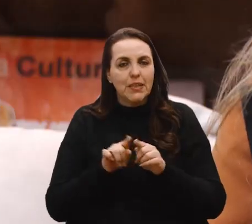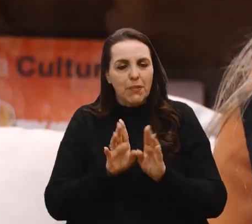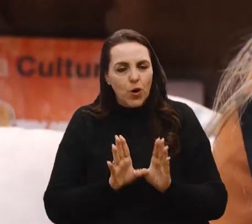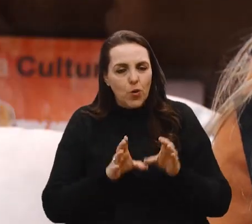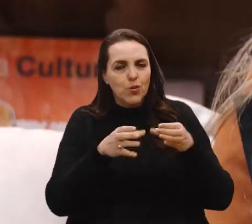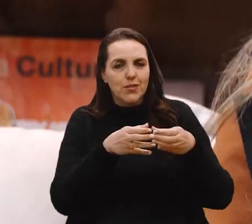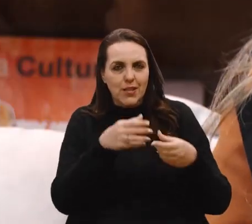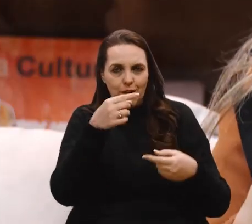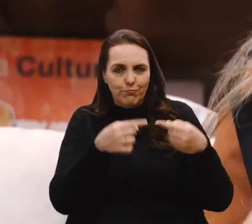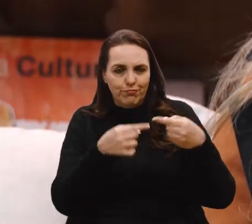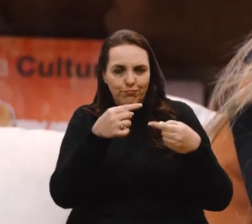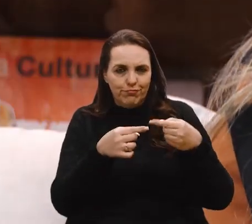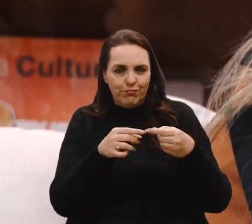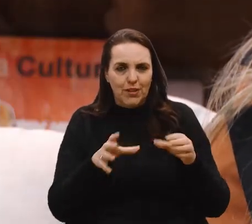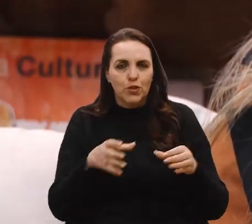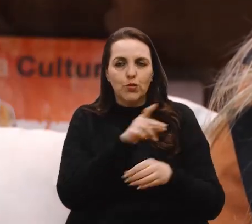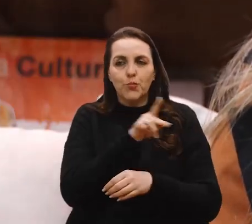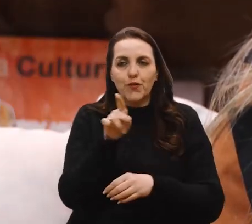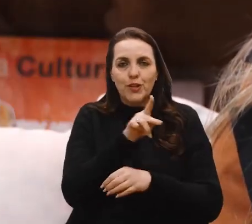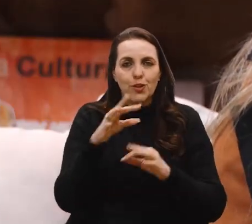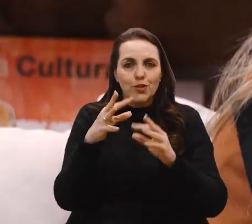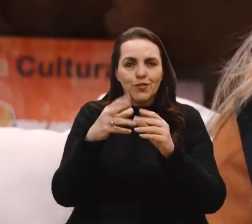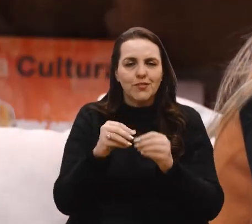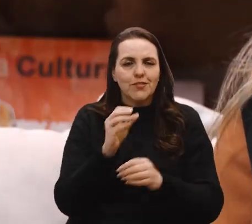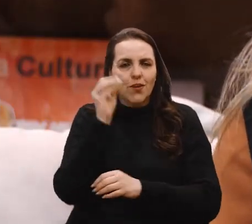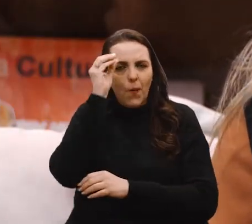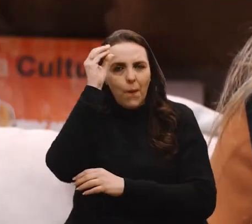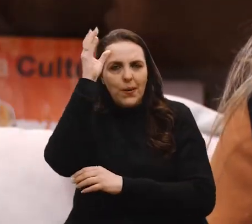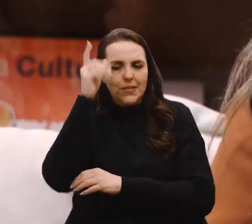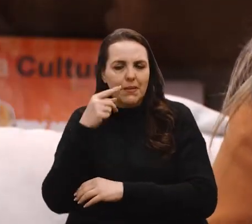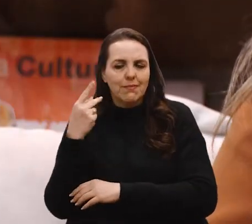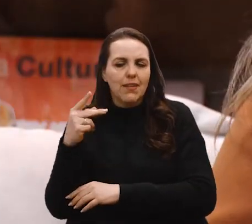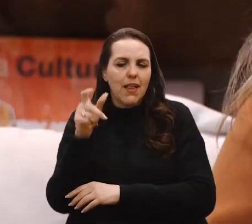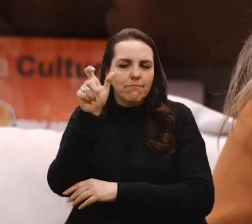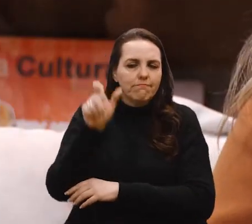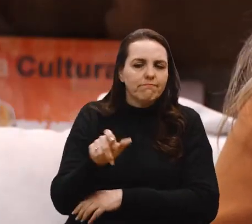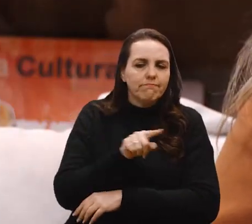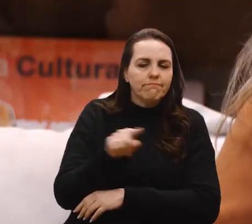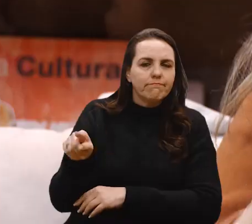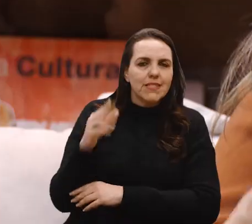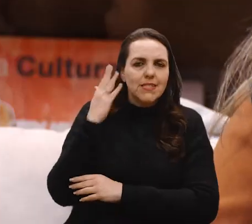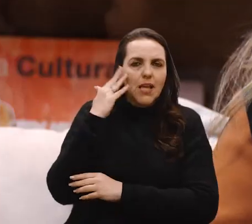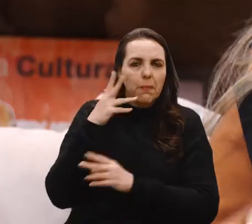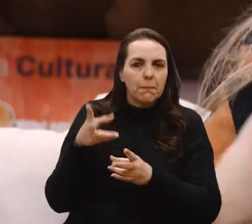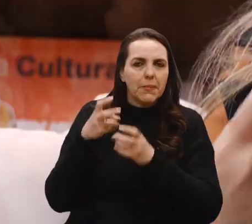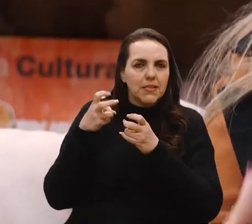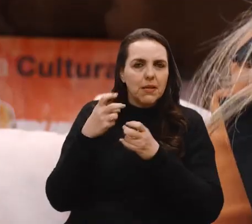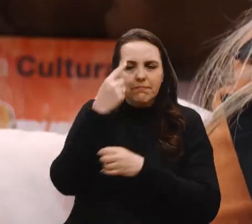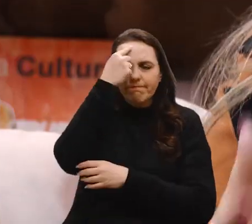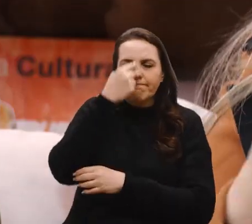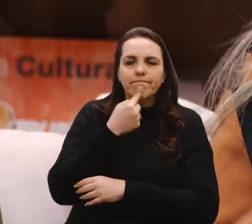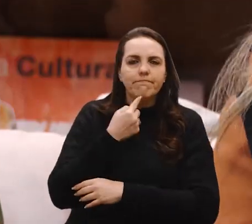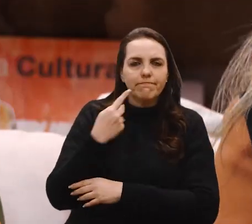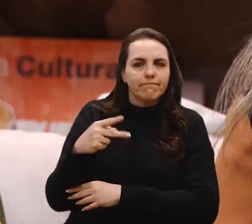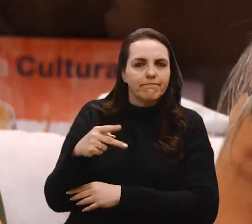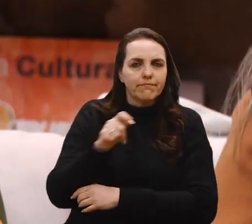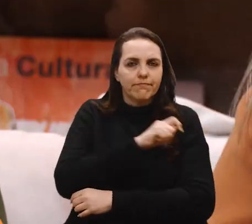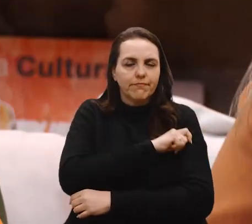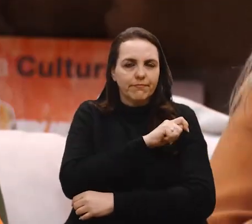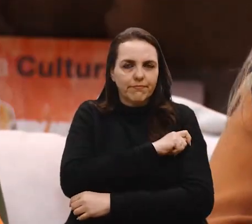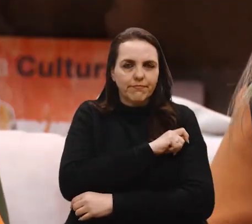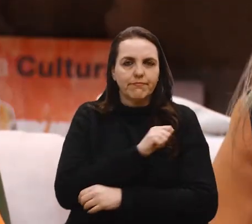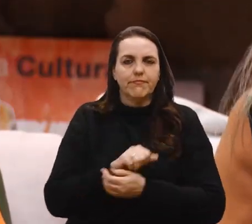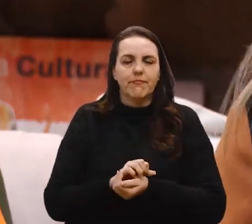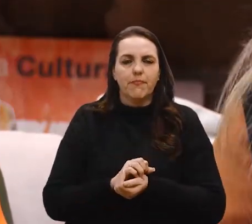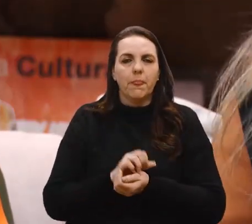classe, ela vai ter já um conhecimento daquele aluno, né? Porque assim, eles sabem se aquele aluno, qual o perfil do aluno, vai ter avaliação